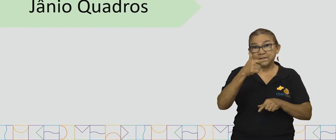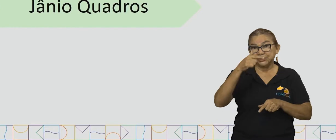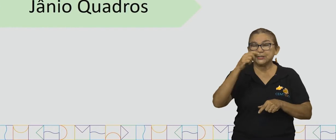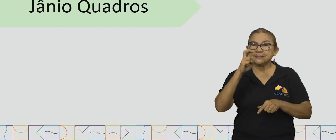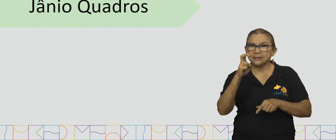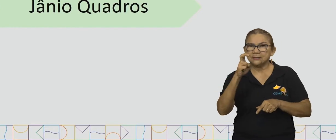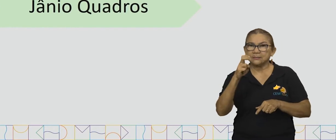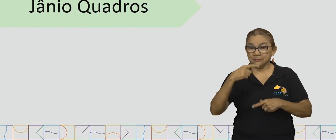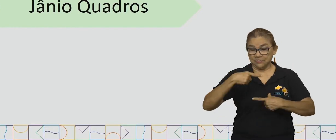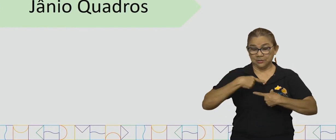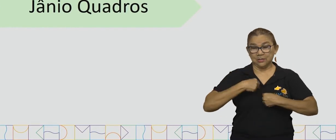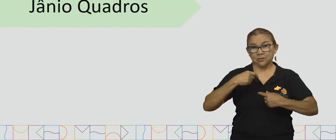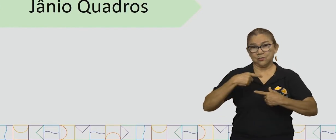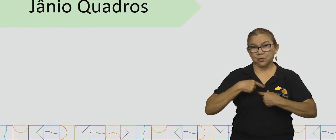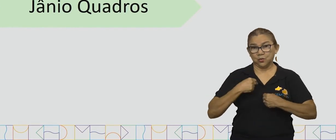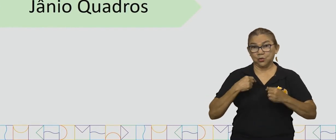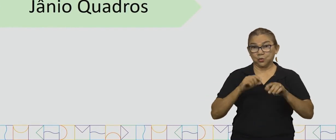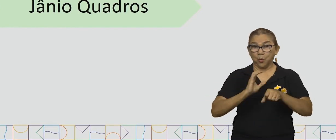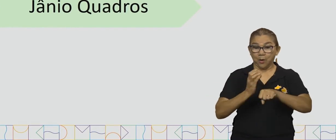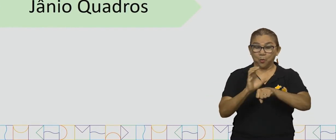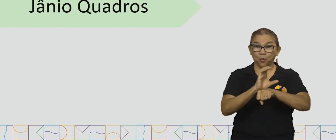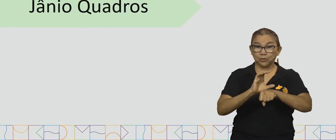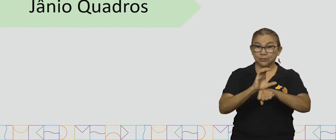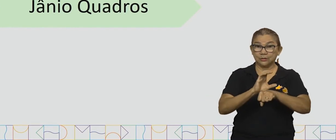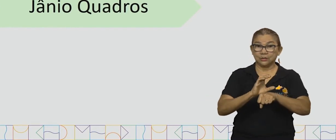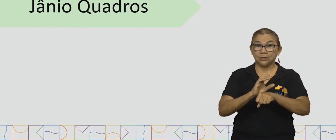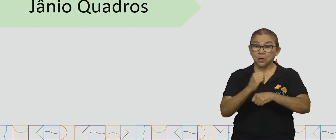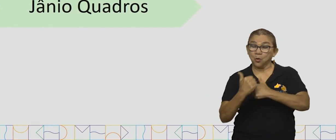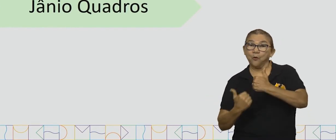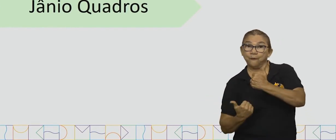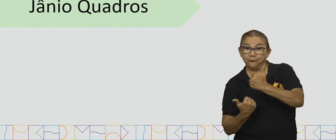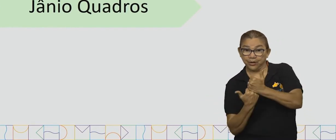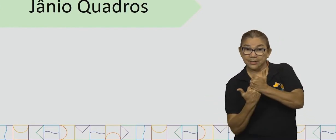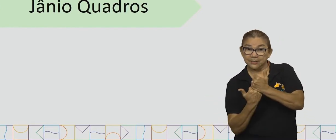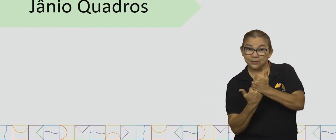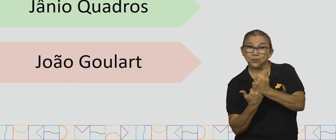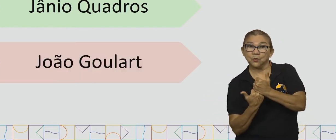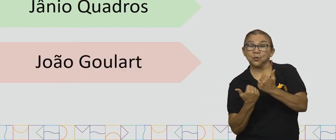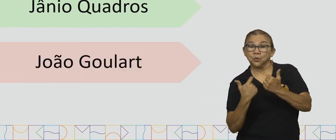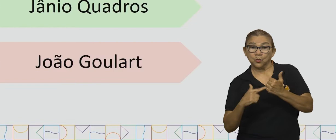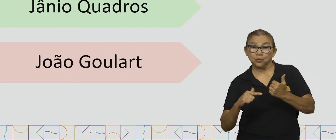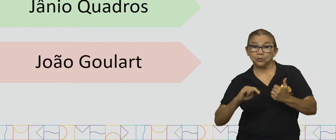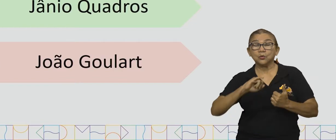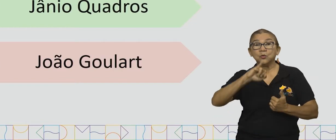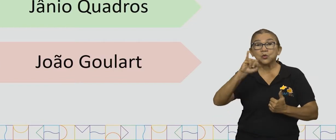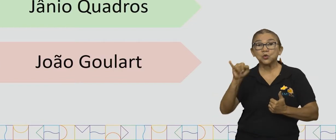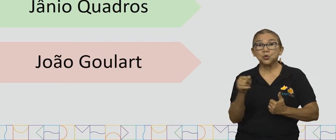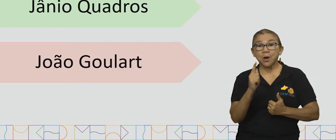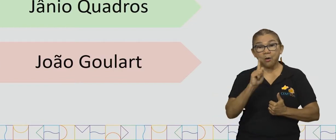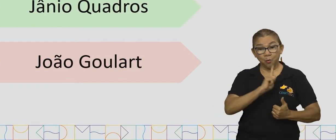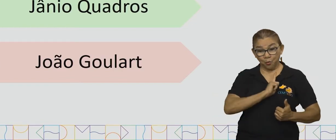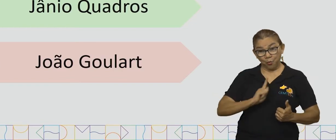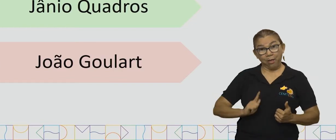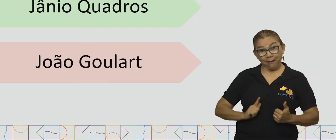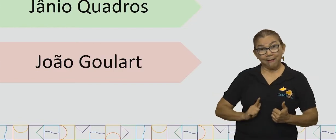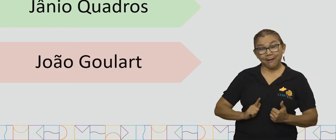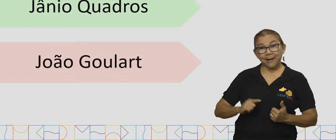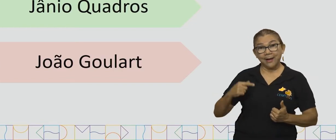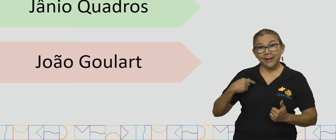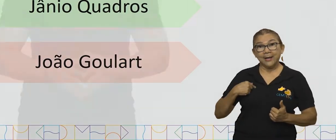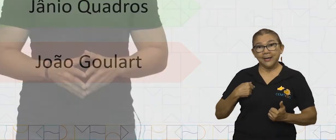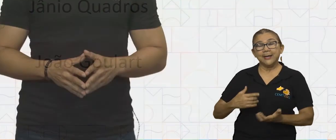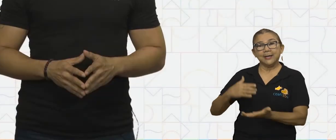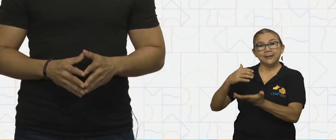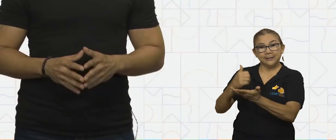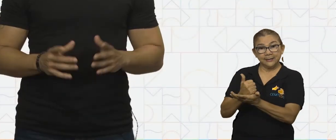com a Constituição, o vice JG, João Goulart, deveria assumir a presidência. Houve, porém,